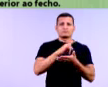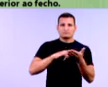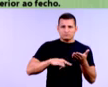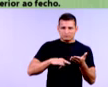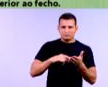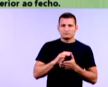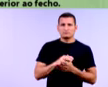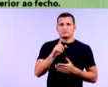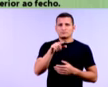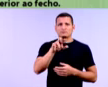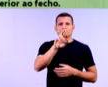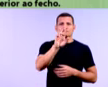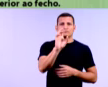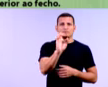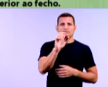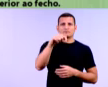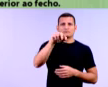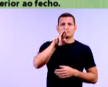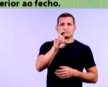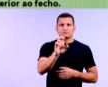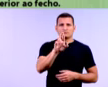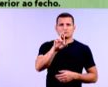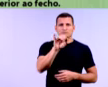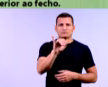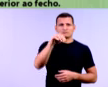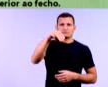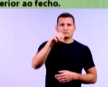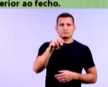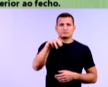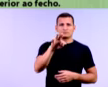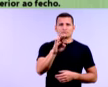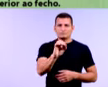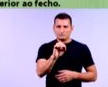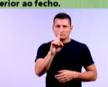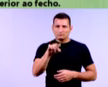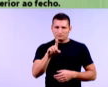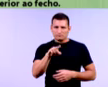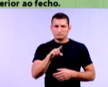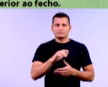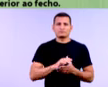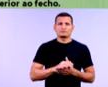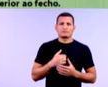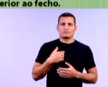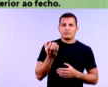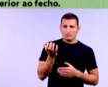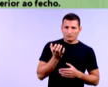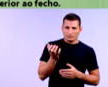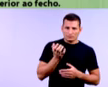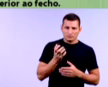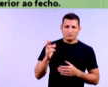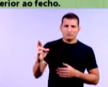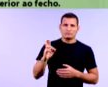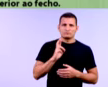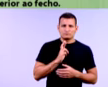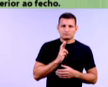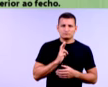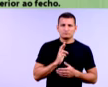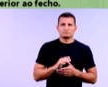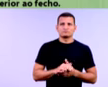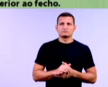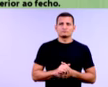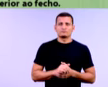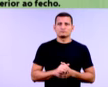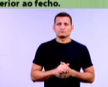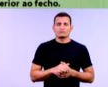Professora Tayane? É um requerimento. Eu estou requerendo uma resposta. E é